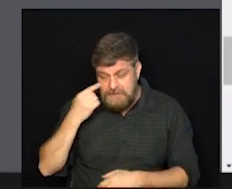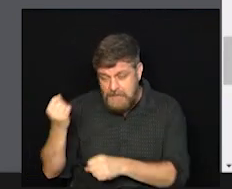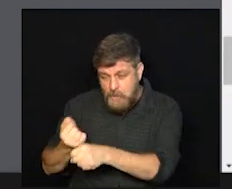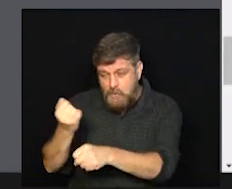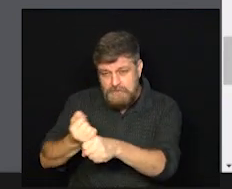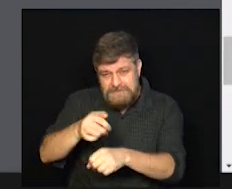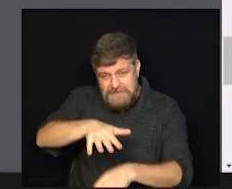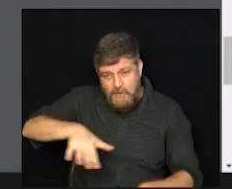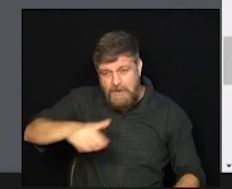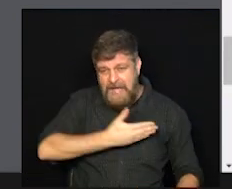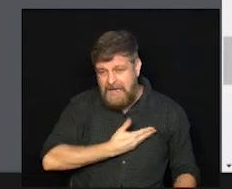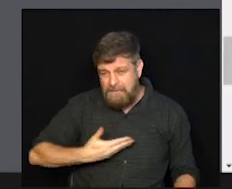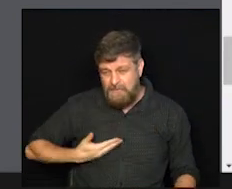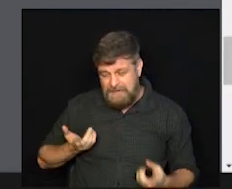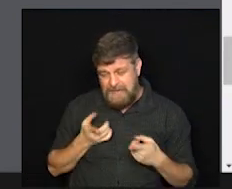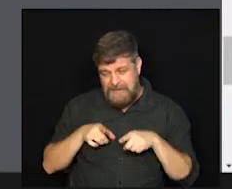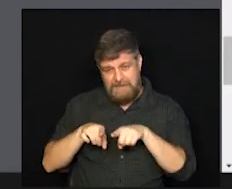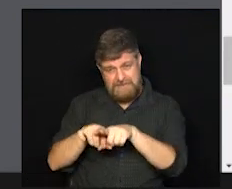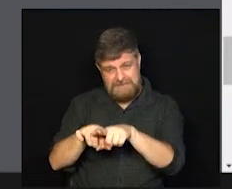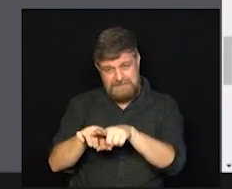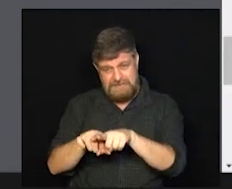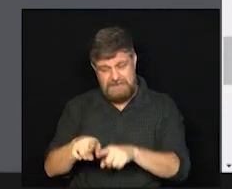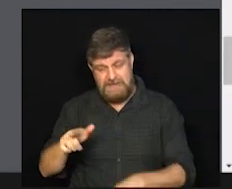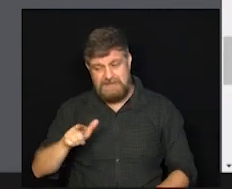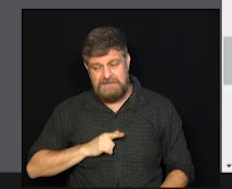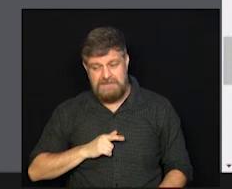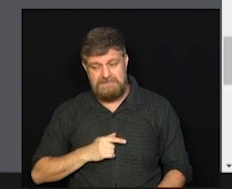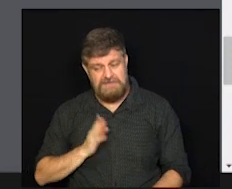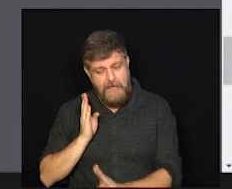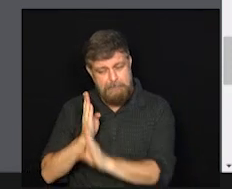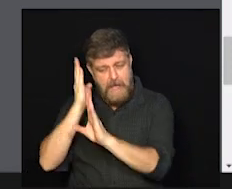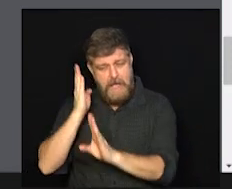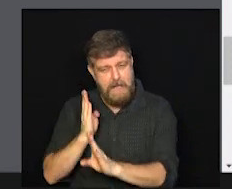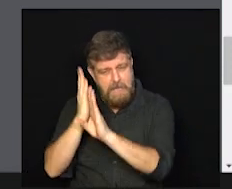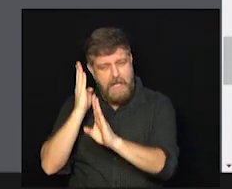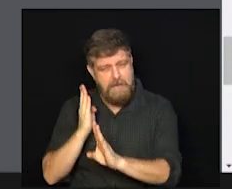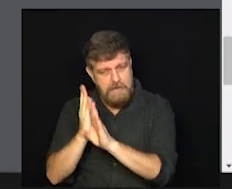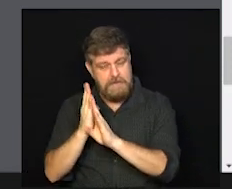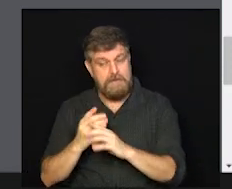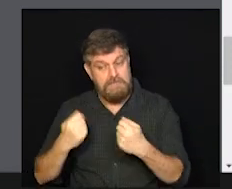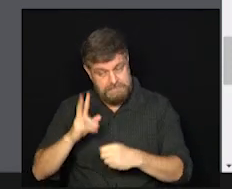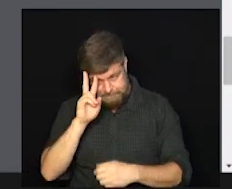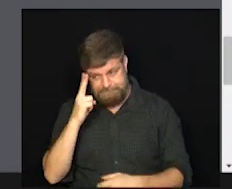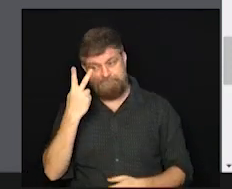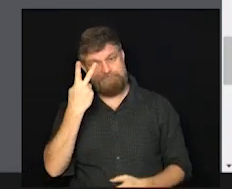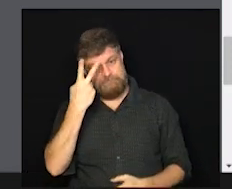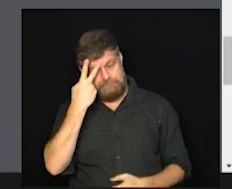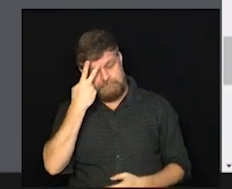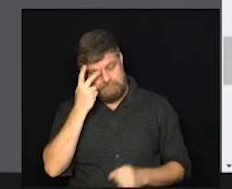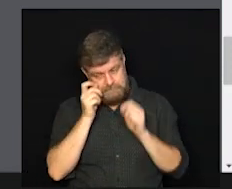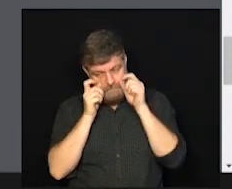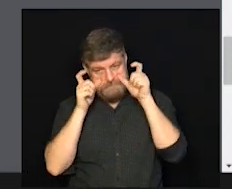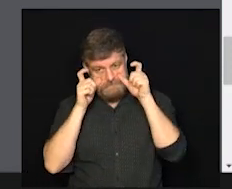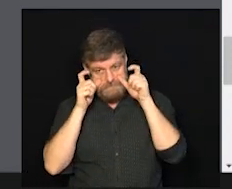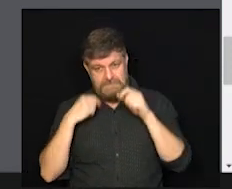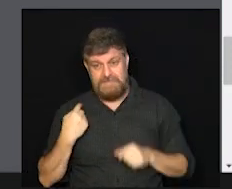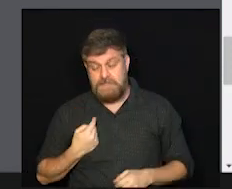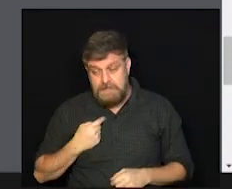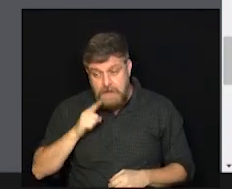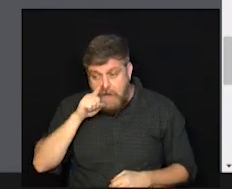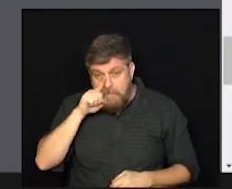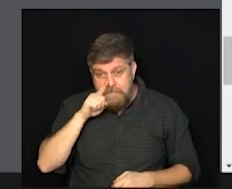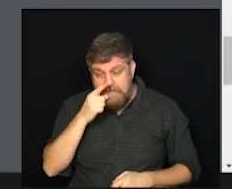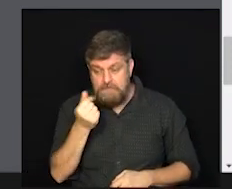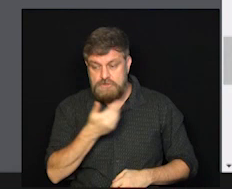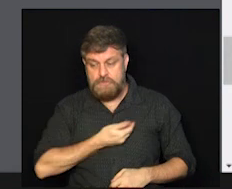e parcerias que muitas vezes a R3 pode estar ali, nós vamos descobrir muita coisa que precisamos rever. E que precisamos sair do perigo da